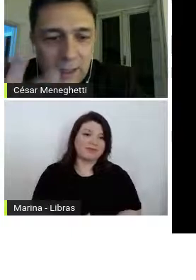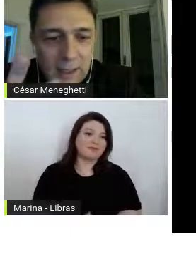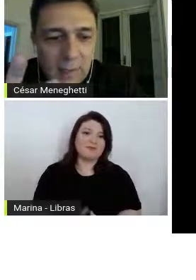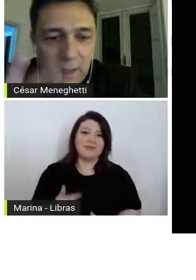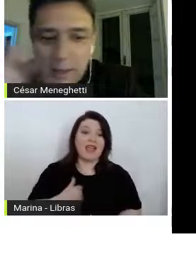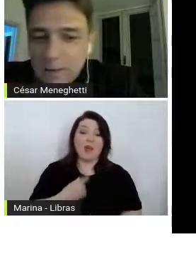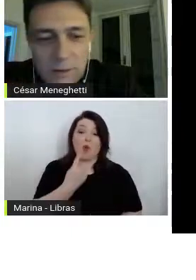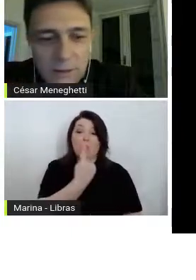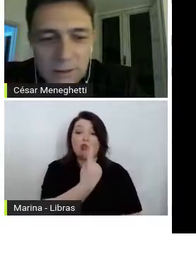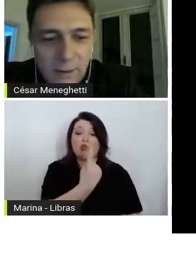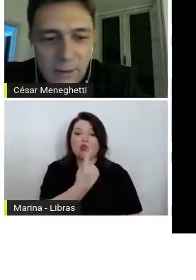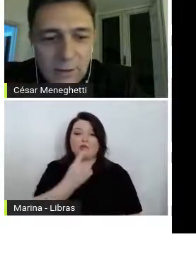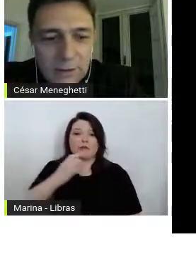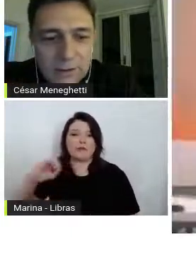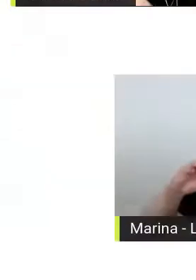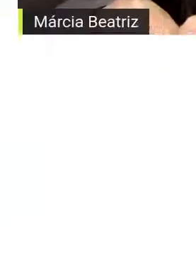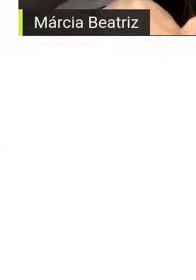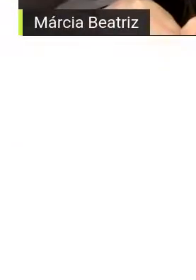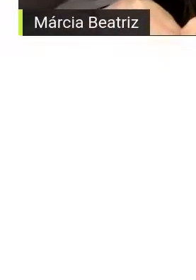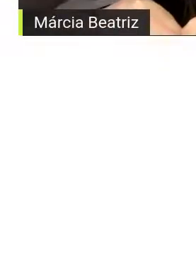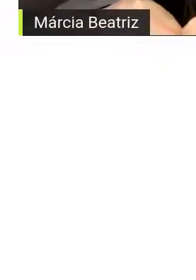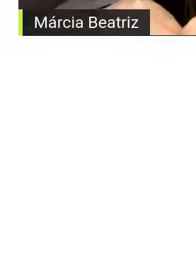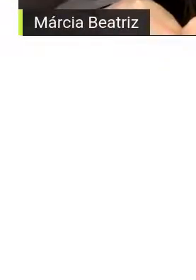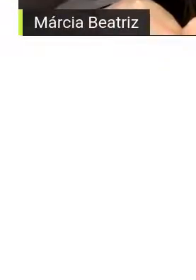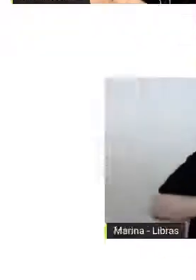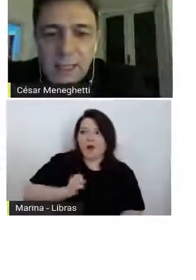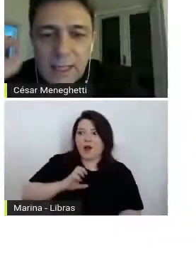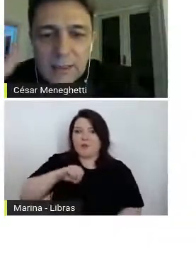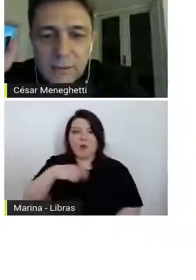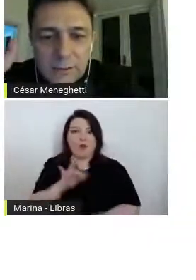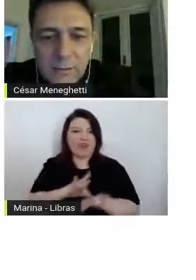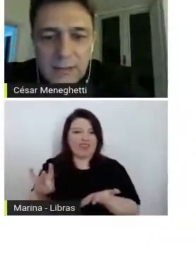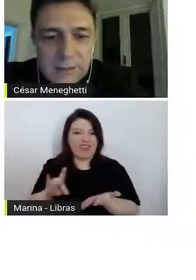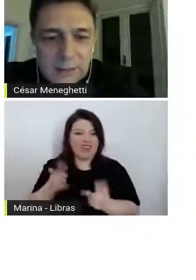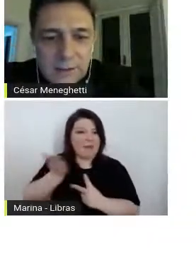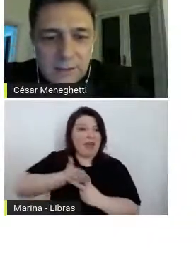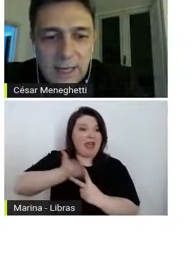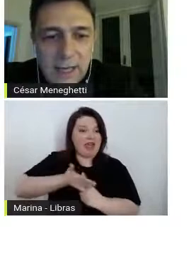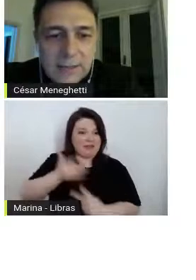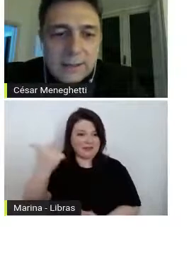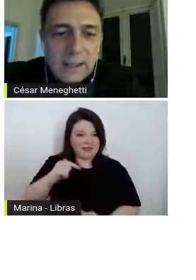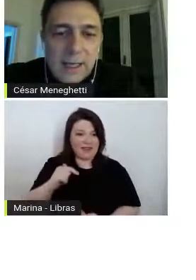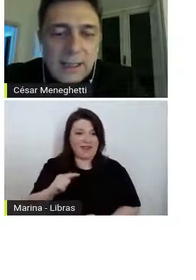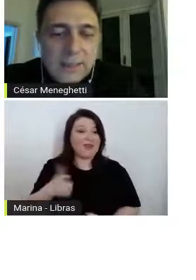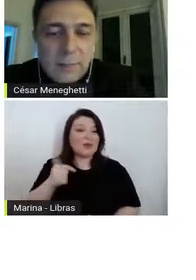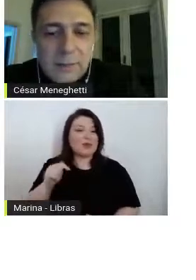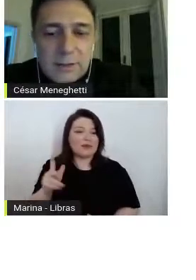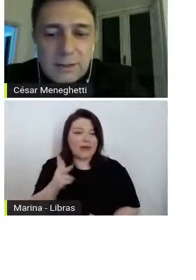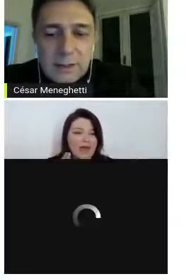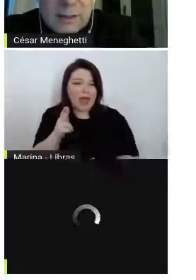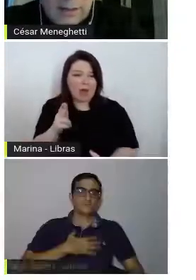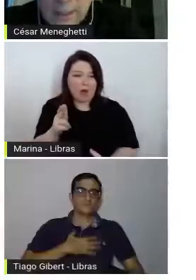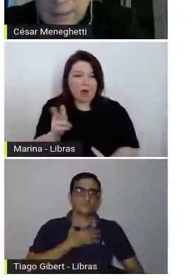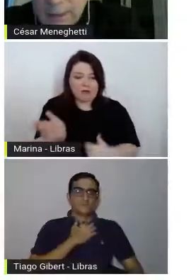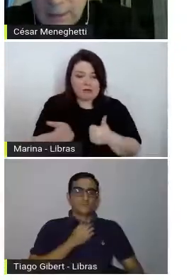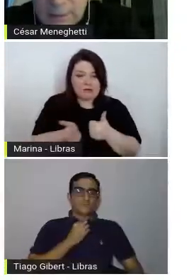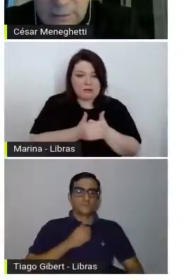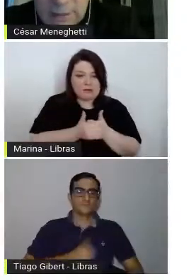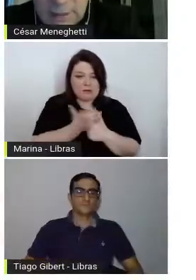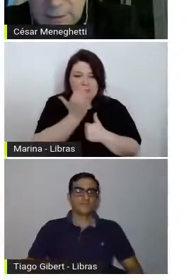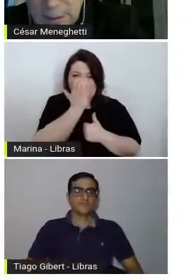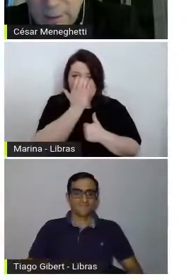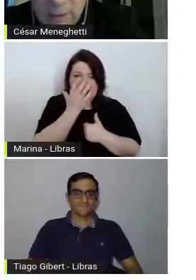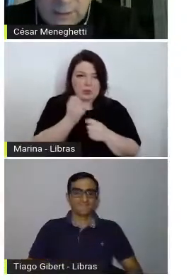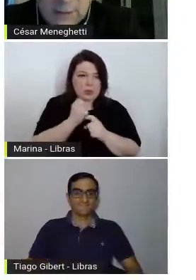zero. Ama ou odeia. Eles não têm meio termo. Eles não usam máscaras sociais. Eles são pessoas. Esse é o